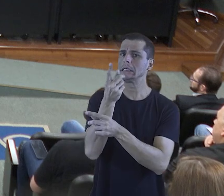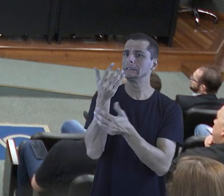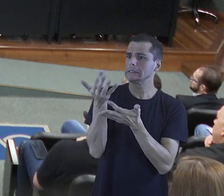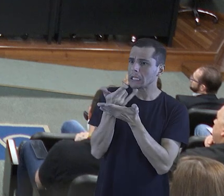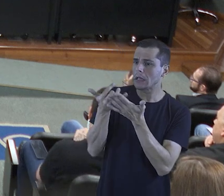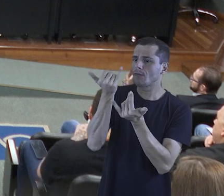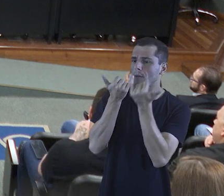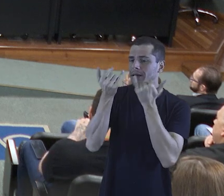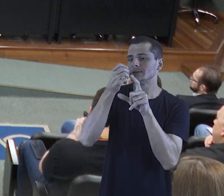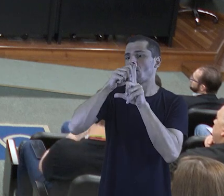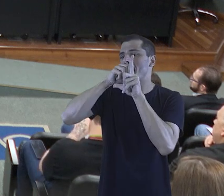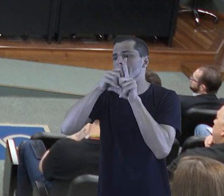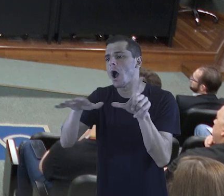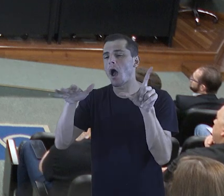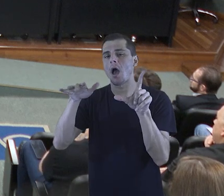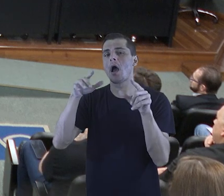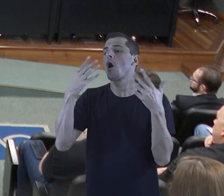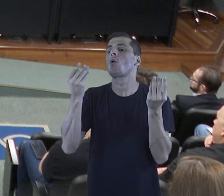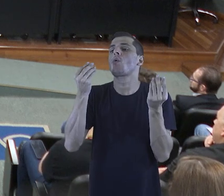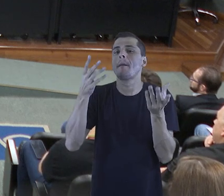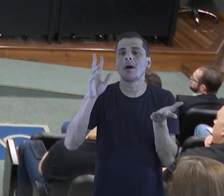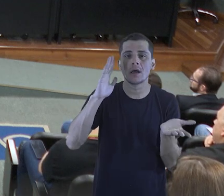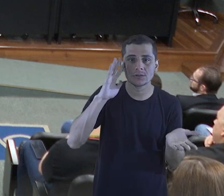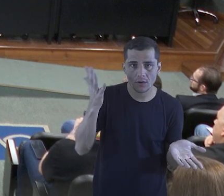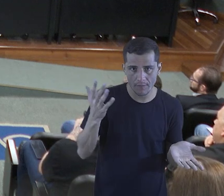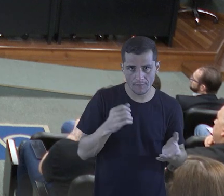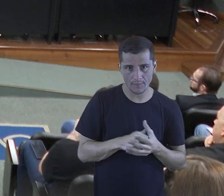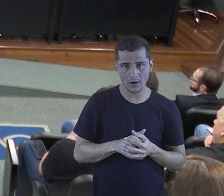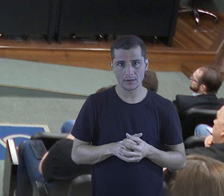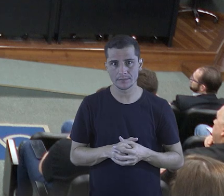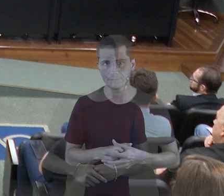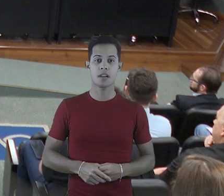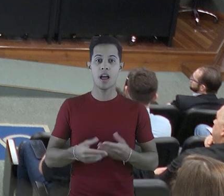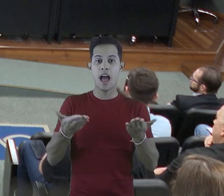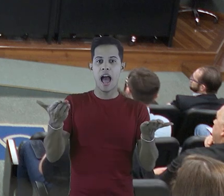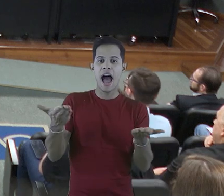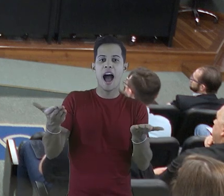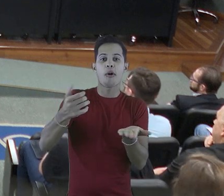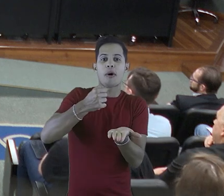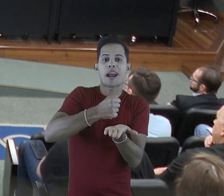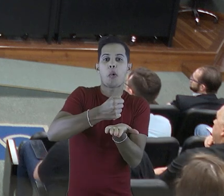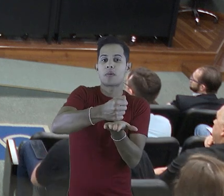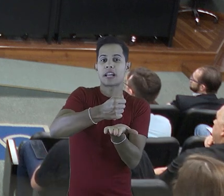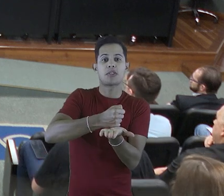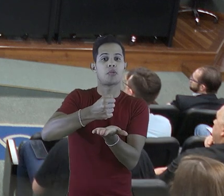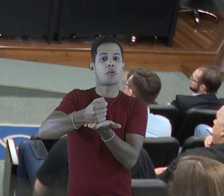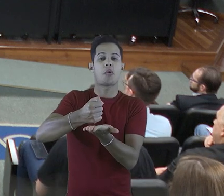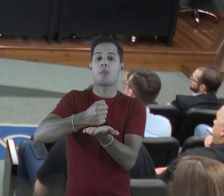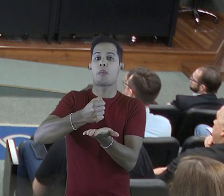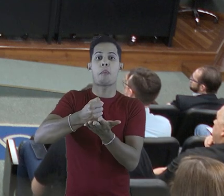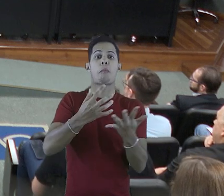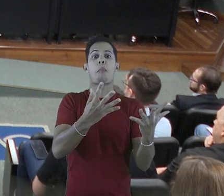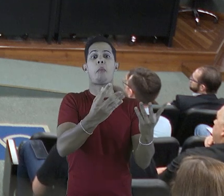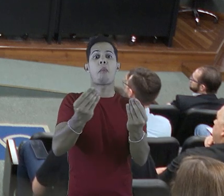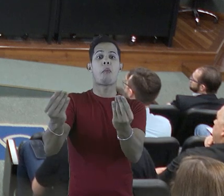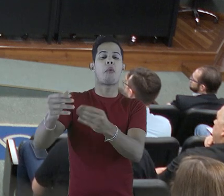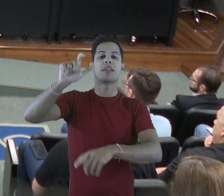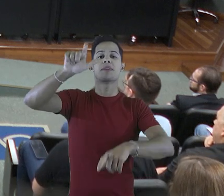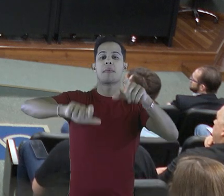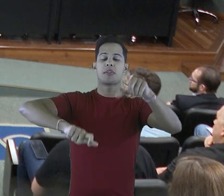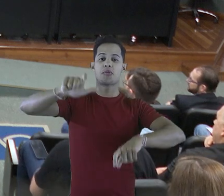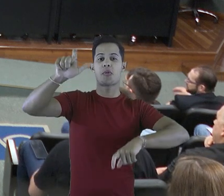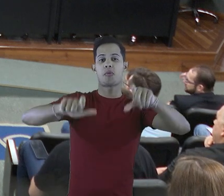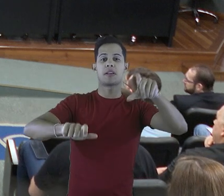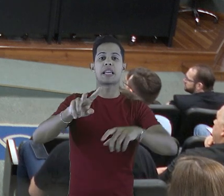e oitenta, duzentos, bastante, vários agentes que vão sair em fiscalização pelo